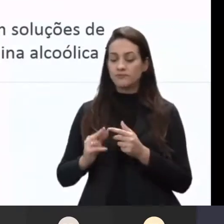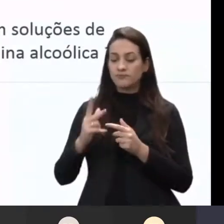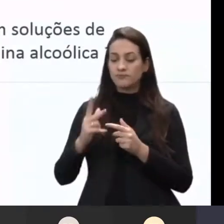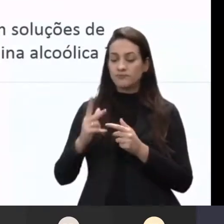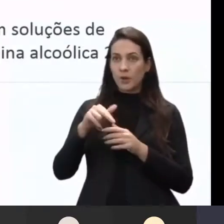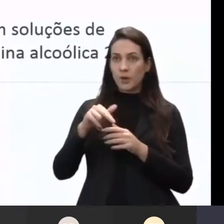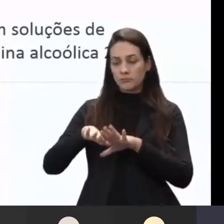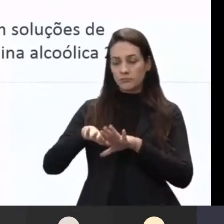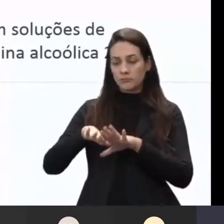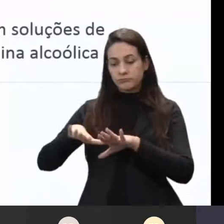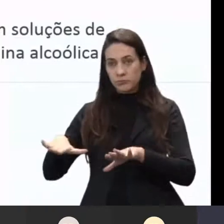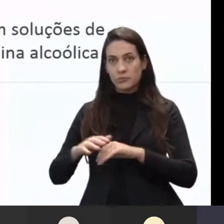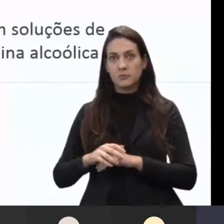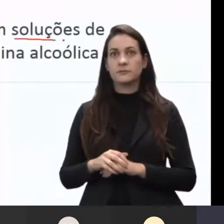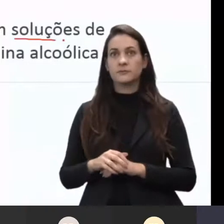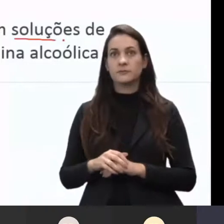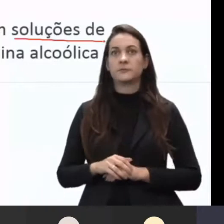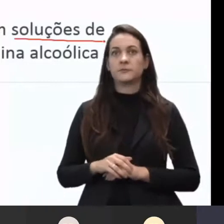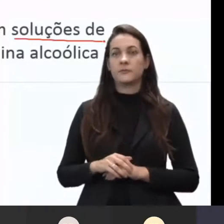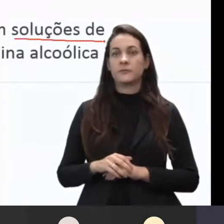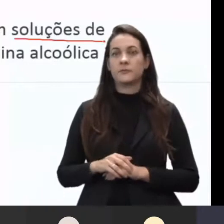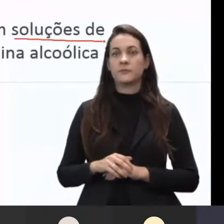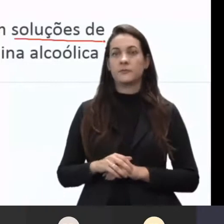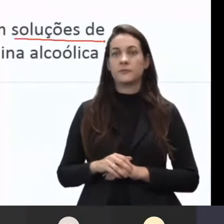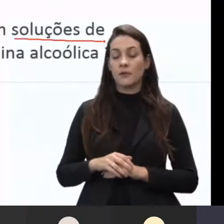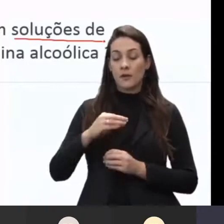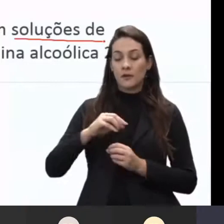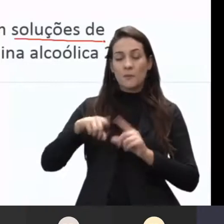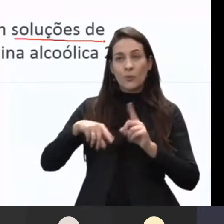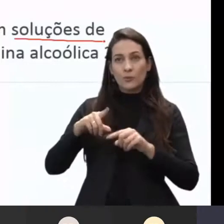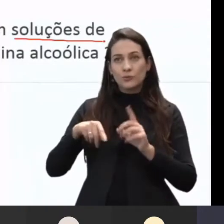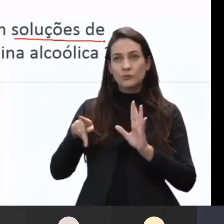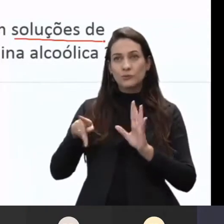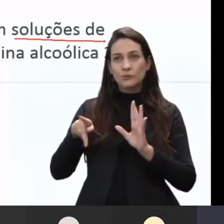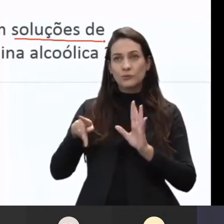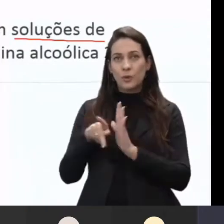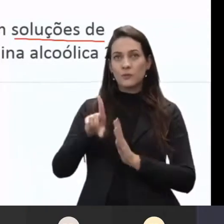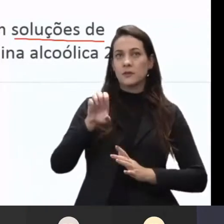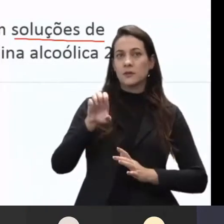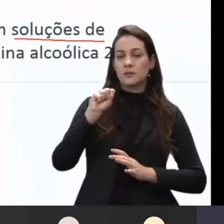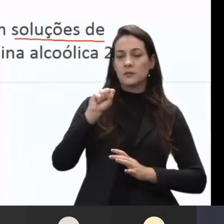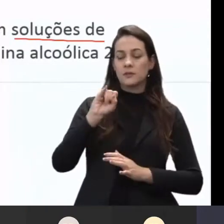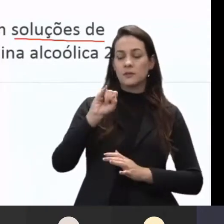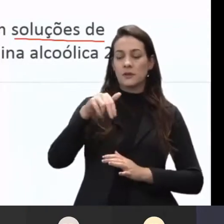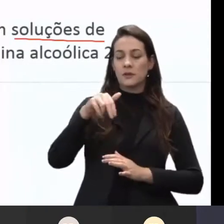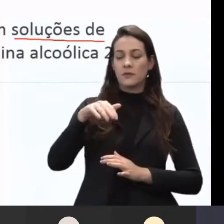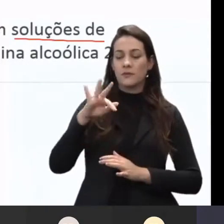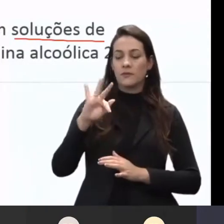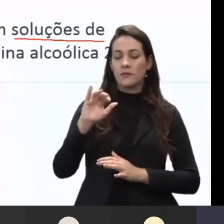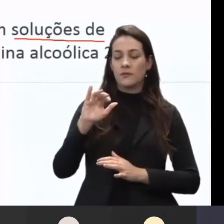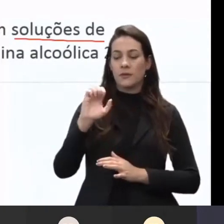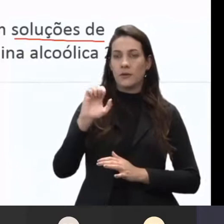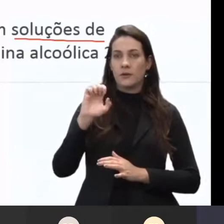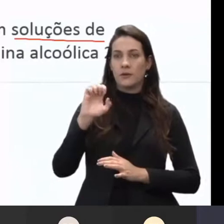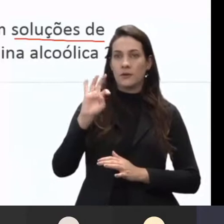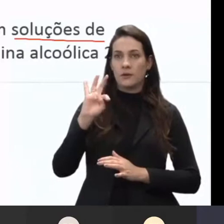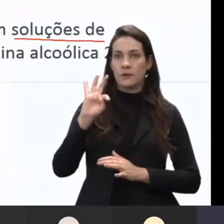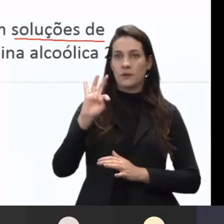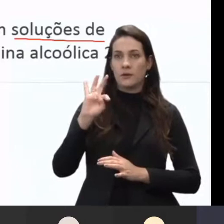você impregnar com soluções de desinfetantes. E no caso da aula de hoje, quais são os desinfetantes que a gente